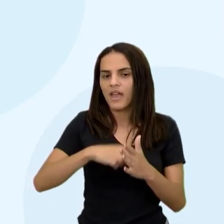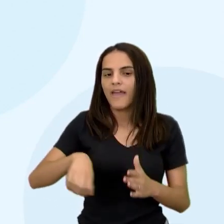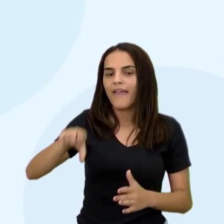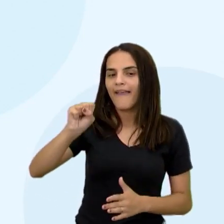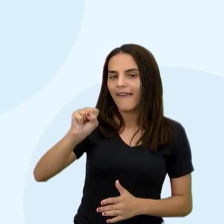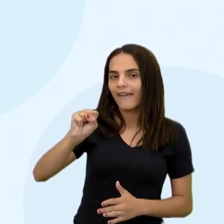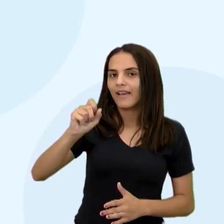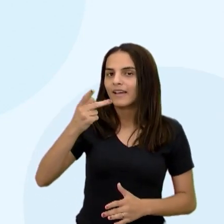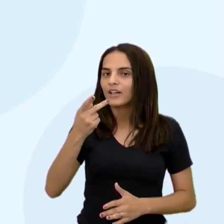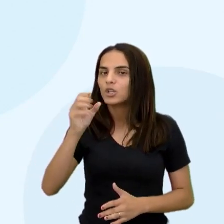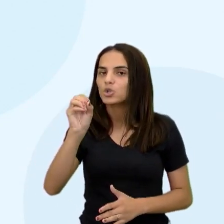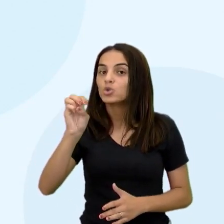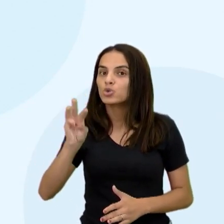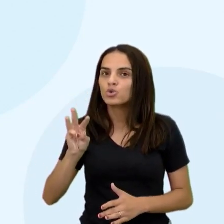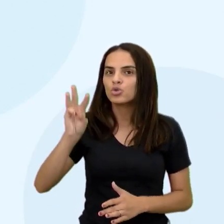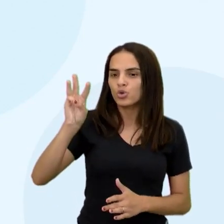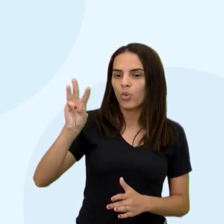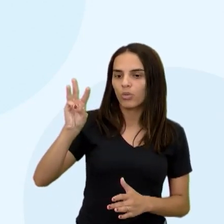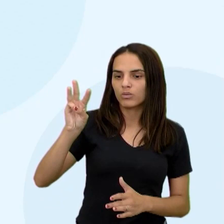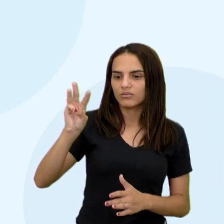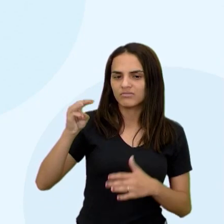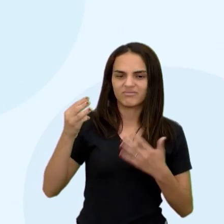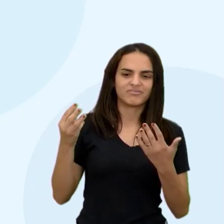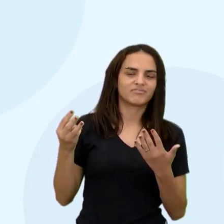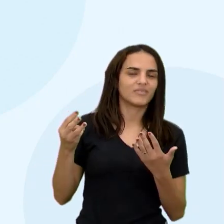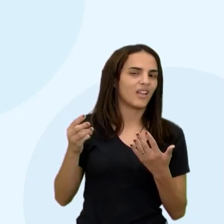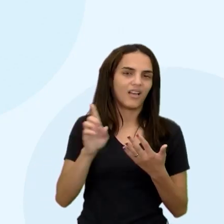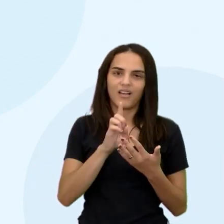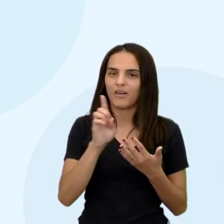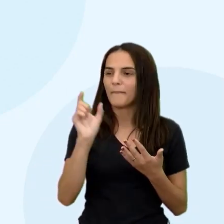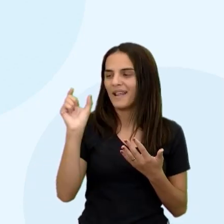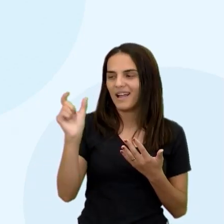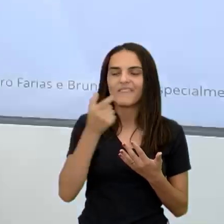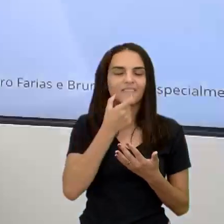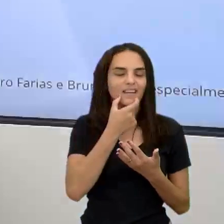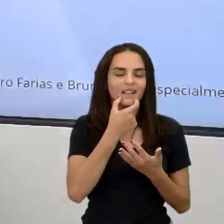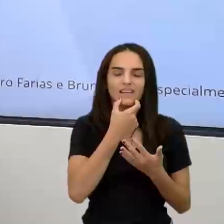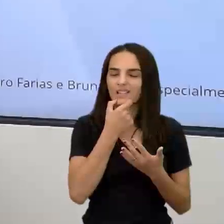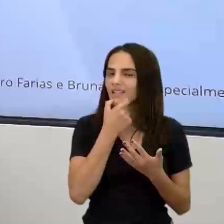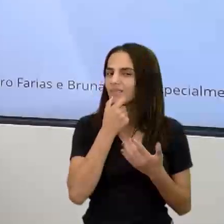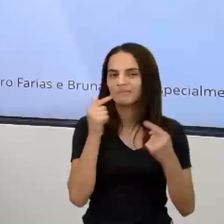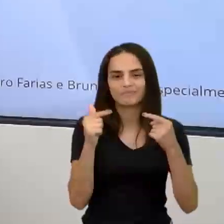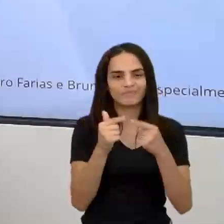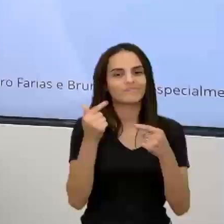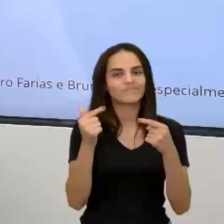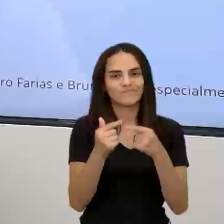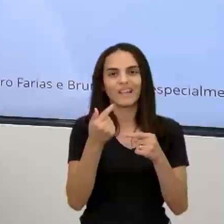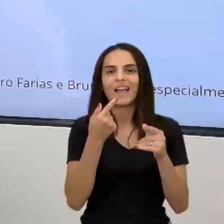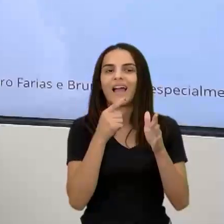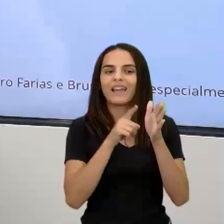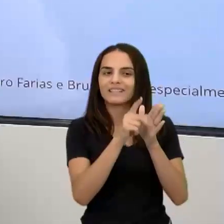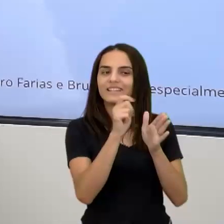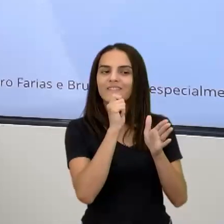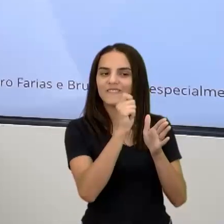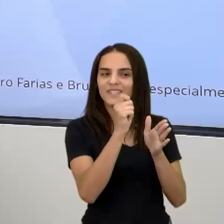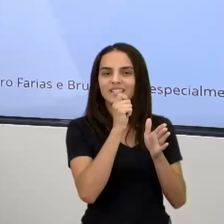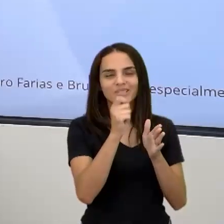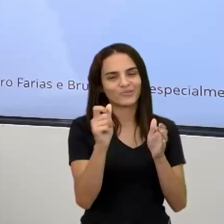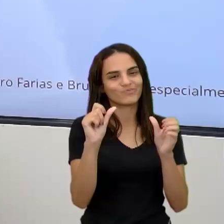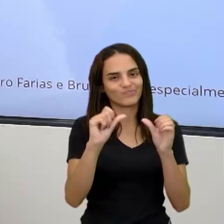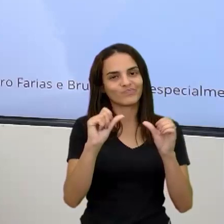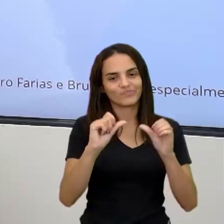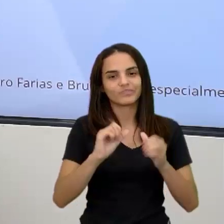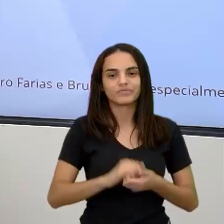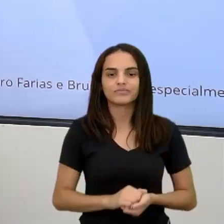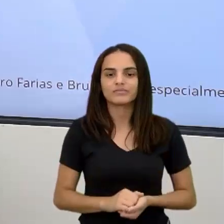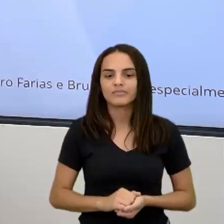desnecessário. Procura aí um termo em português, porque esse uso excessivo já deixa a sua entrevista um pouco comprometida, certo?